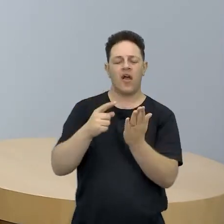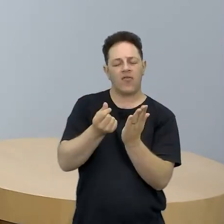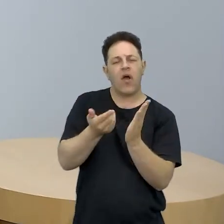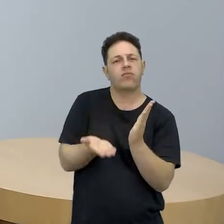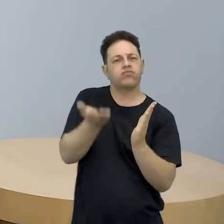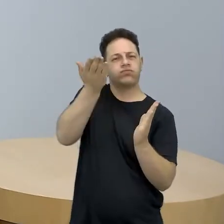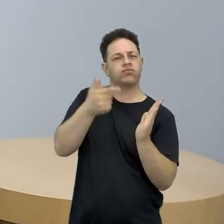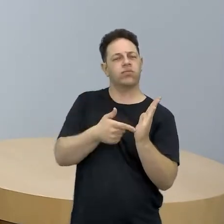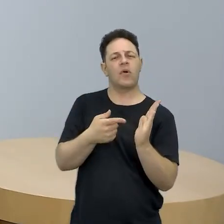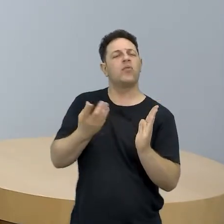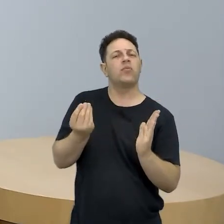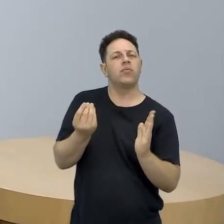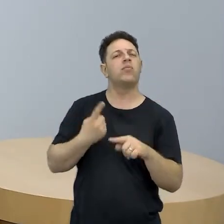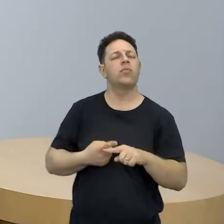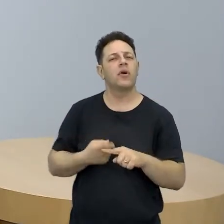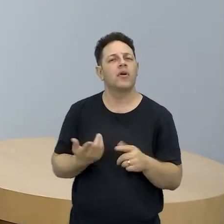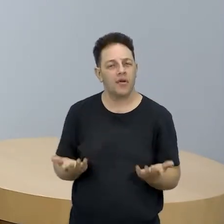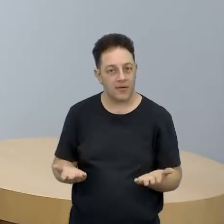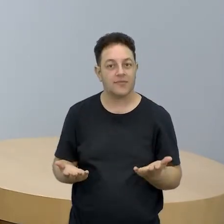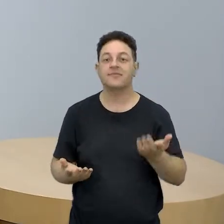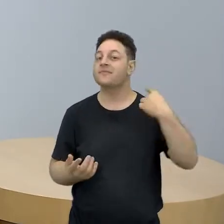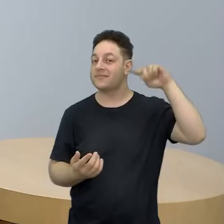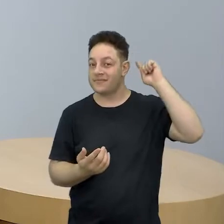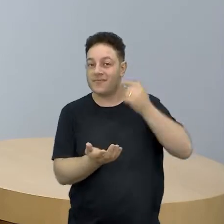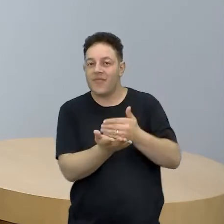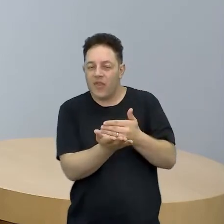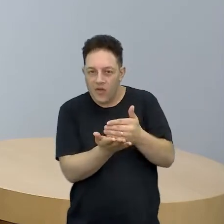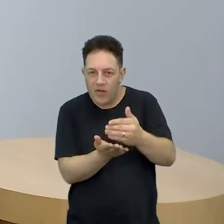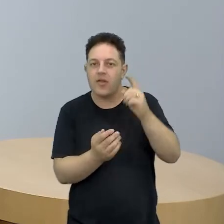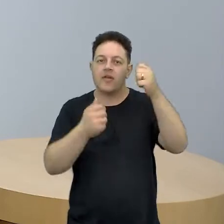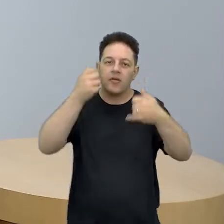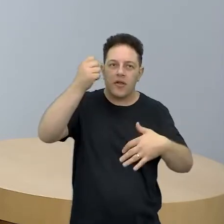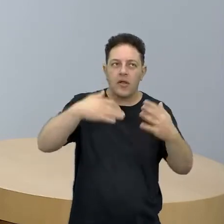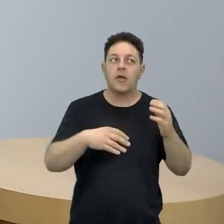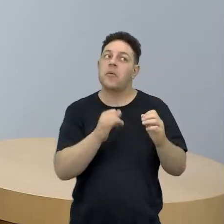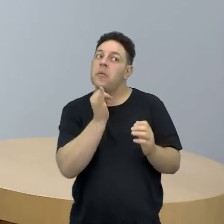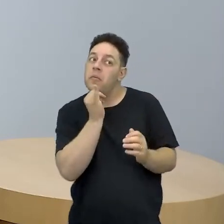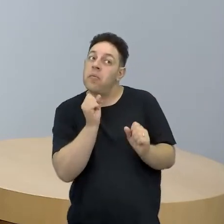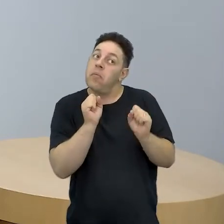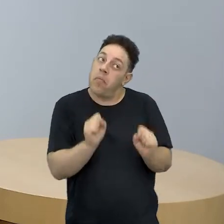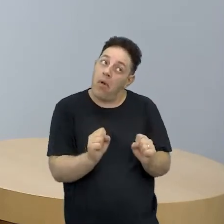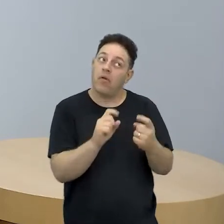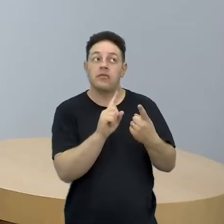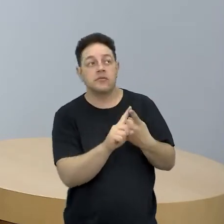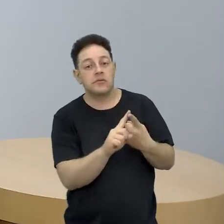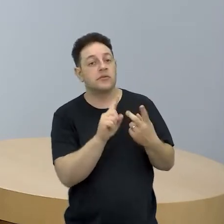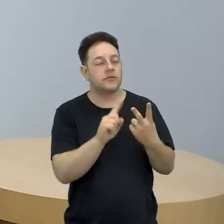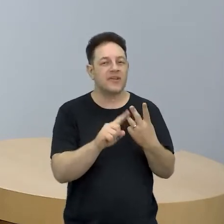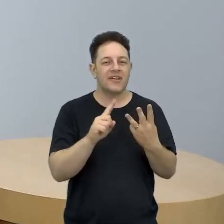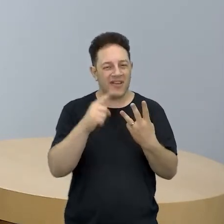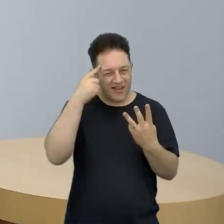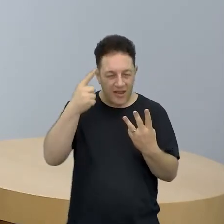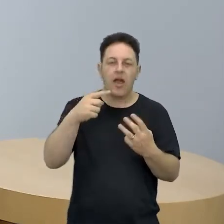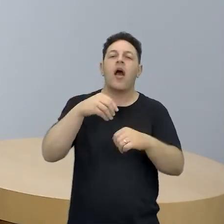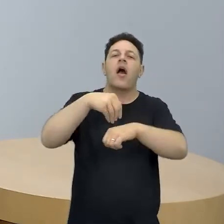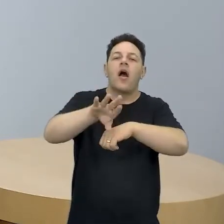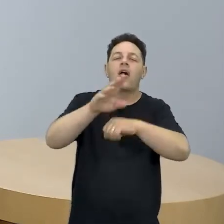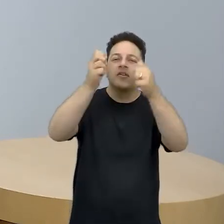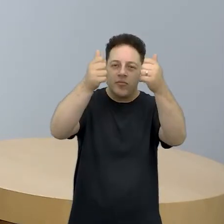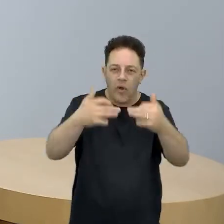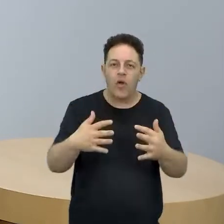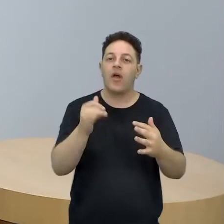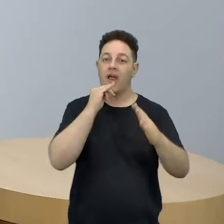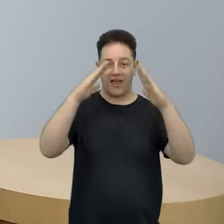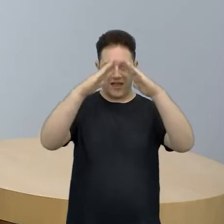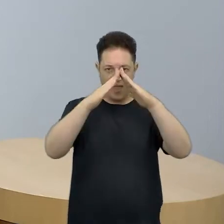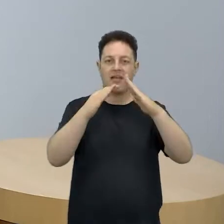muito. Então, na aula anterior, a gente fez na introdução um levantamento de hipóteses. A gente viu que para calcular o consumo de eletricidade de uma